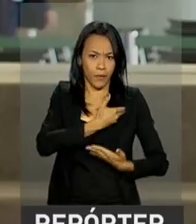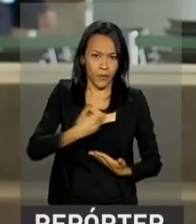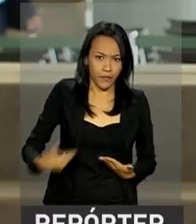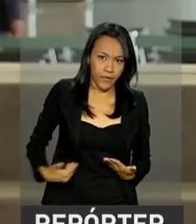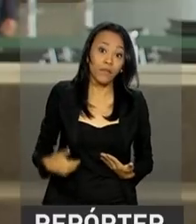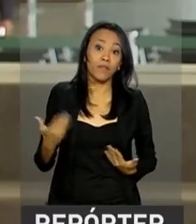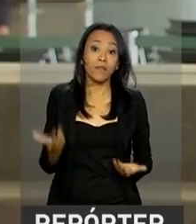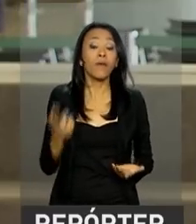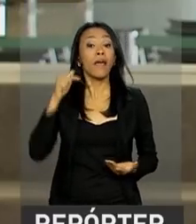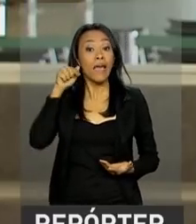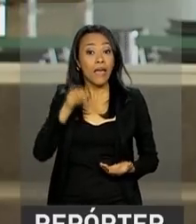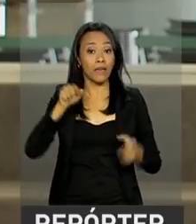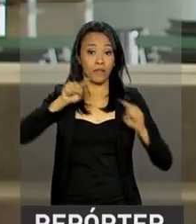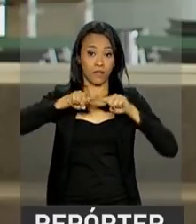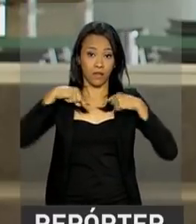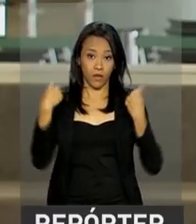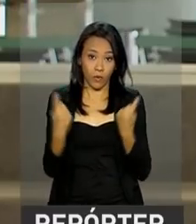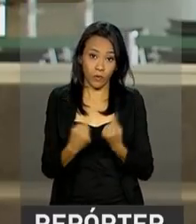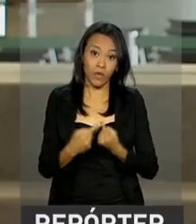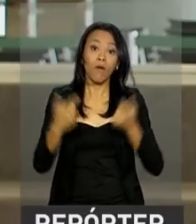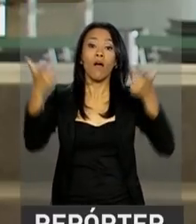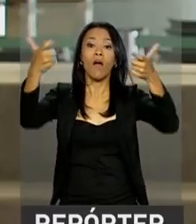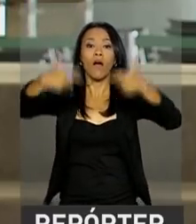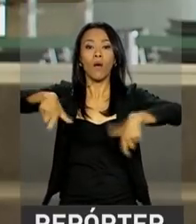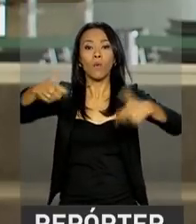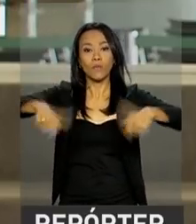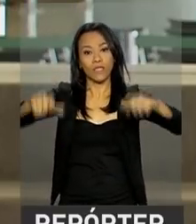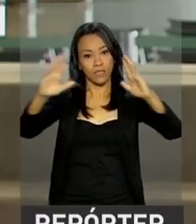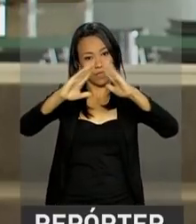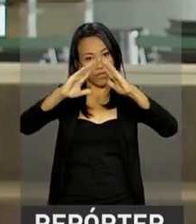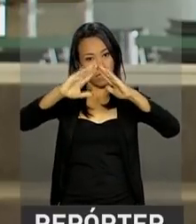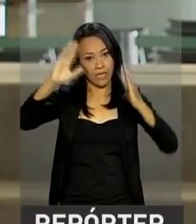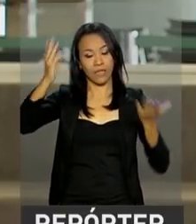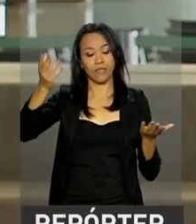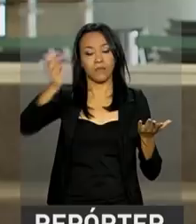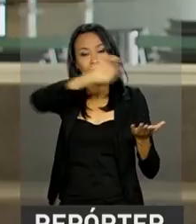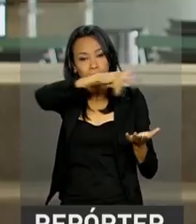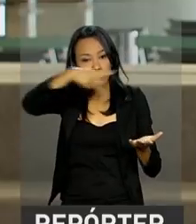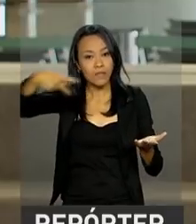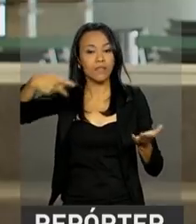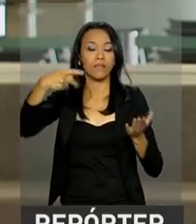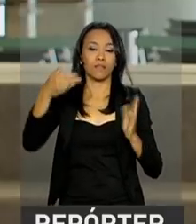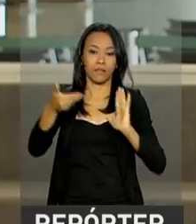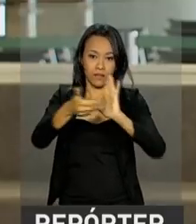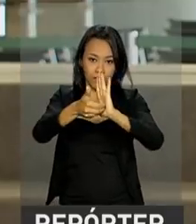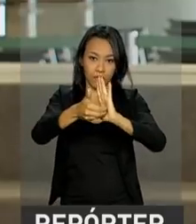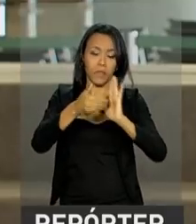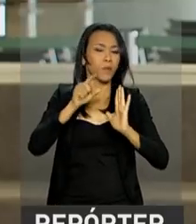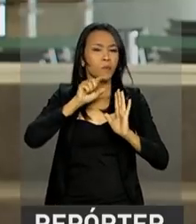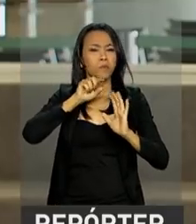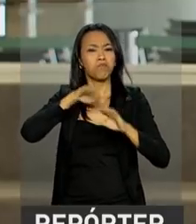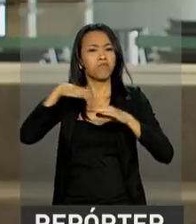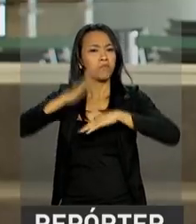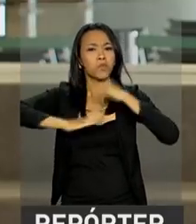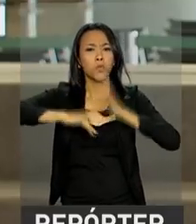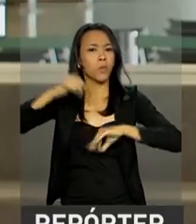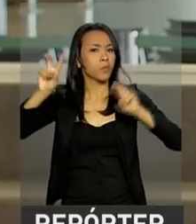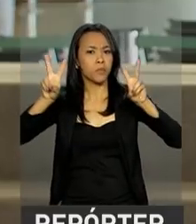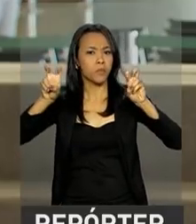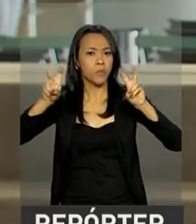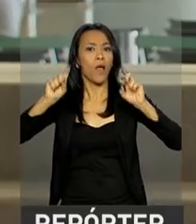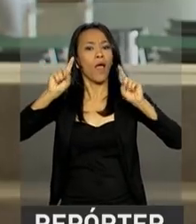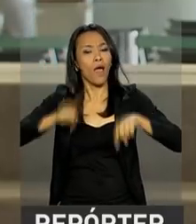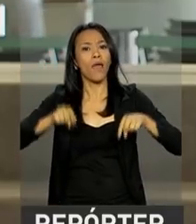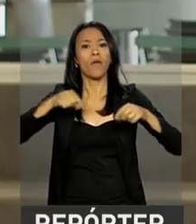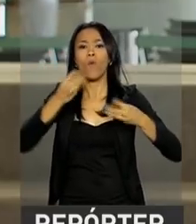ocorre lá na residência oficial do presidente da câmara eles discutem a tramitação do projeto